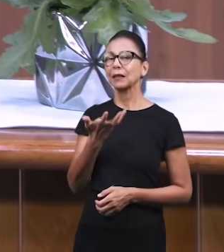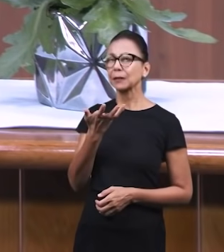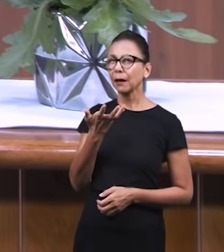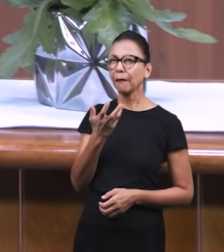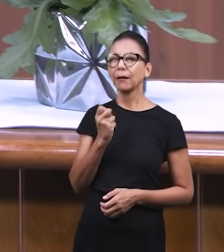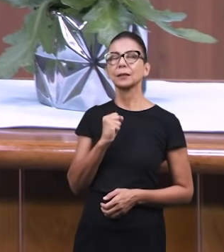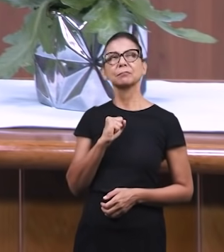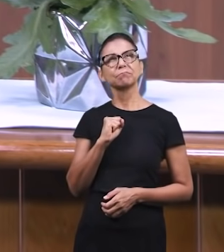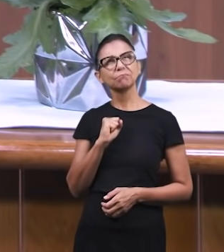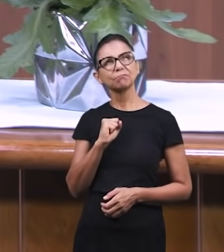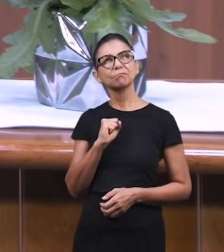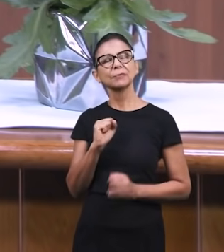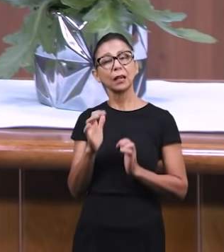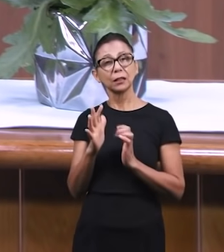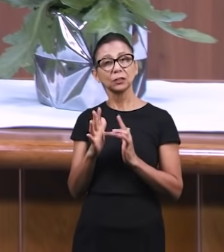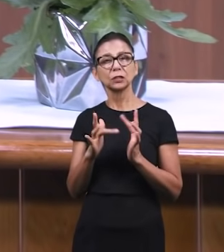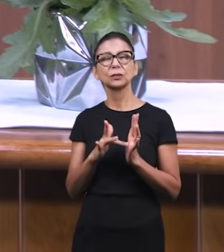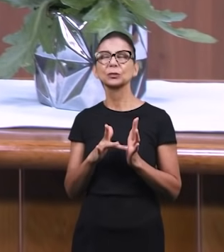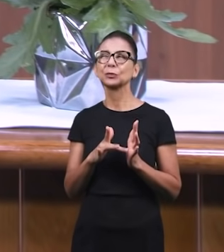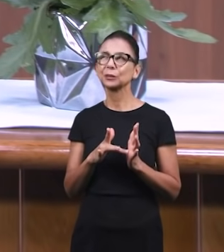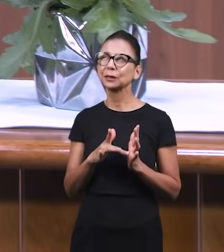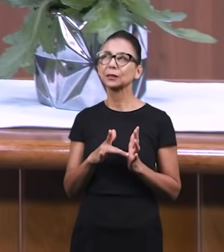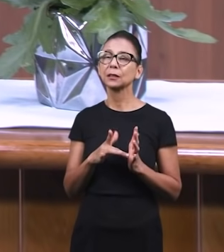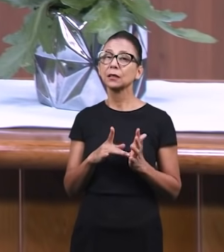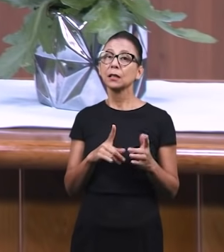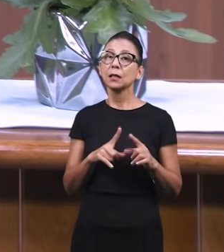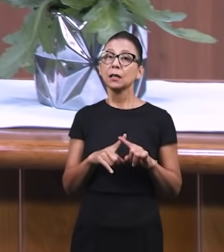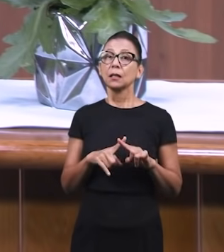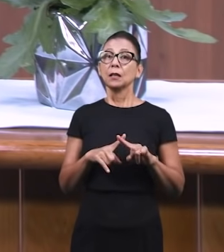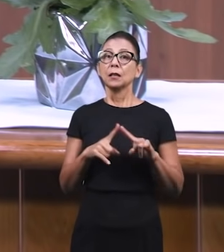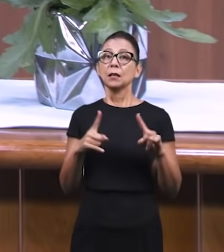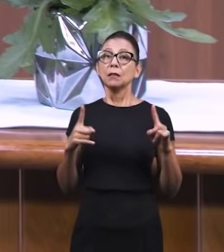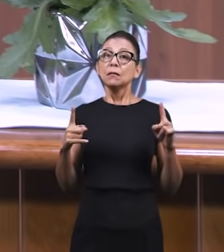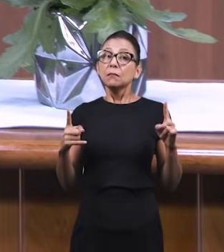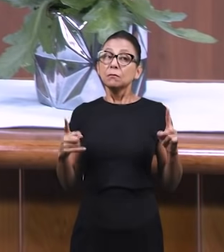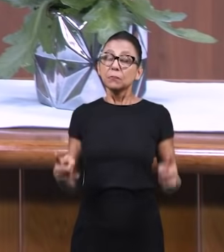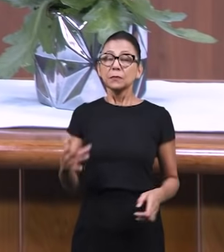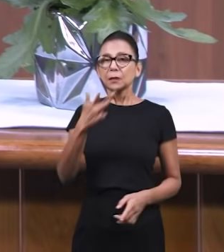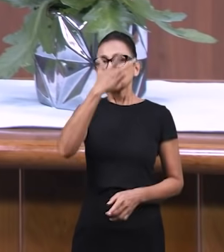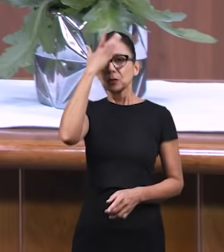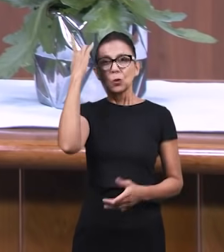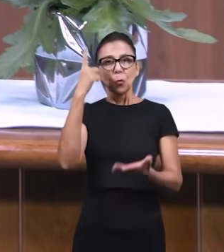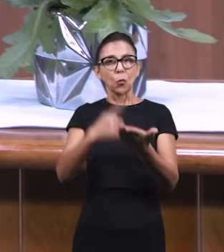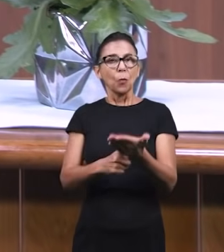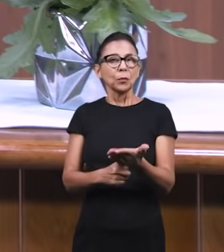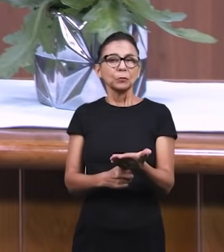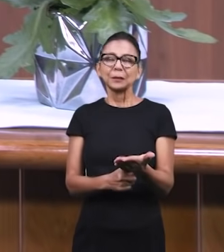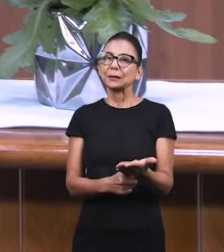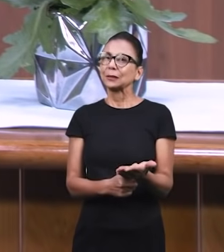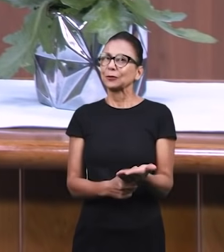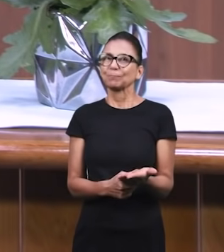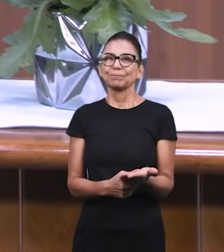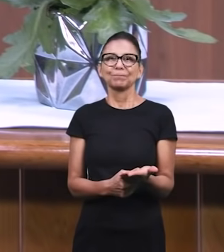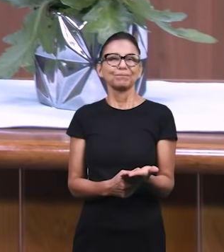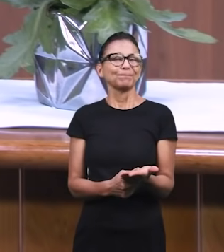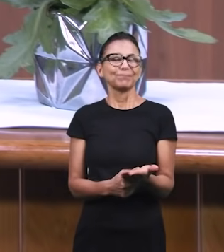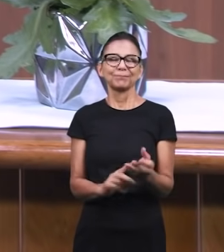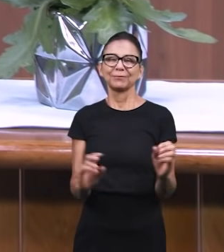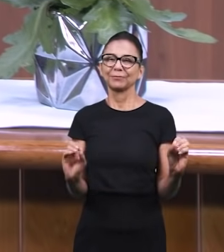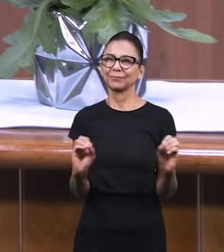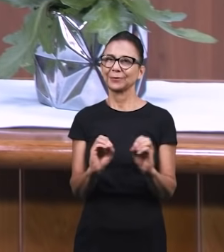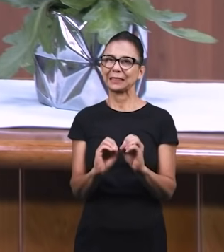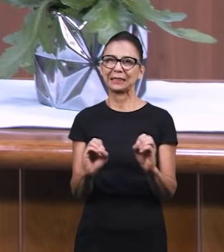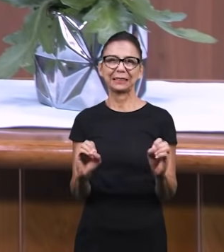todos estão conseguindo se aproximar verdadeiramente do Senhor. E este culto acontece